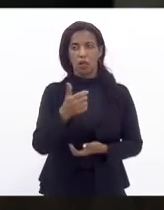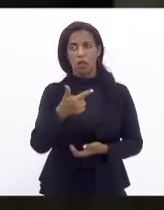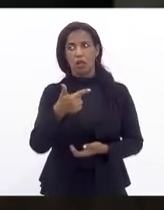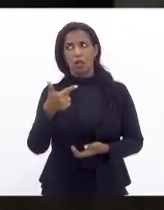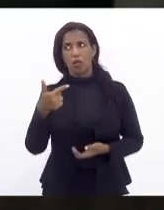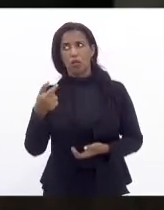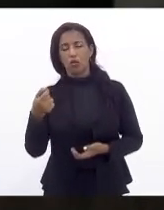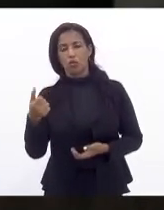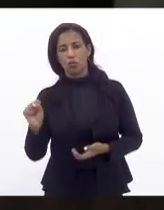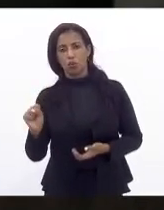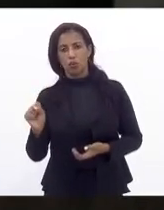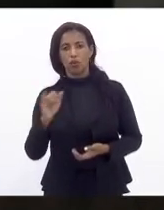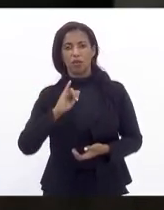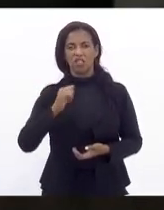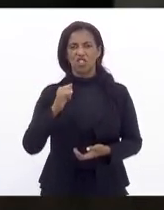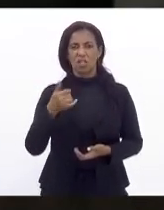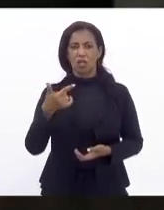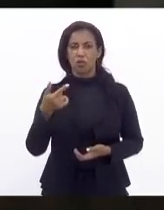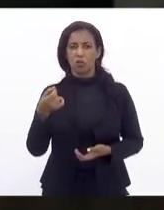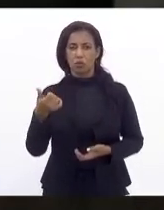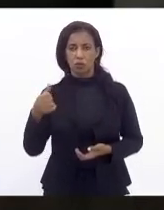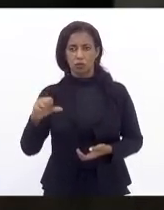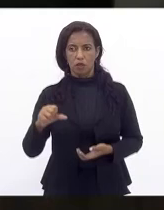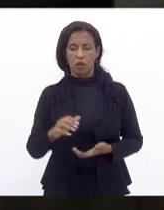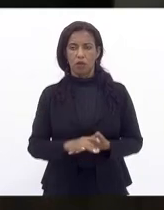18, na verdade até janeiro de 19. Tivemos